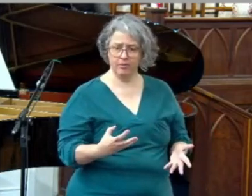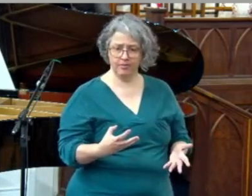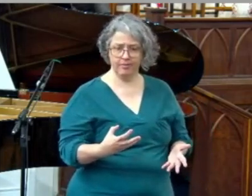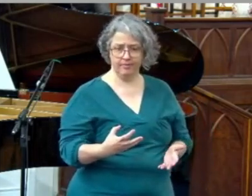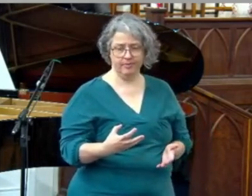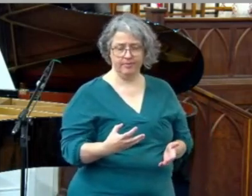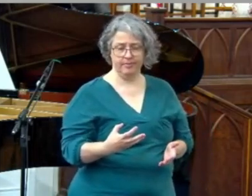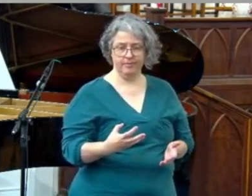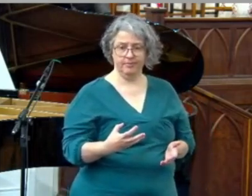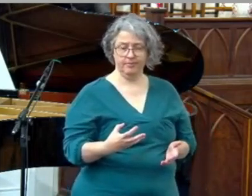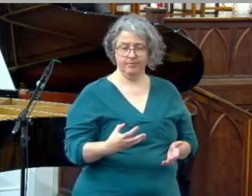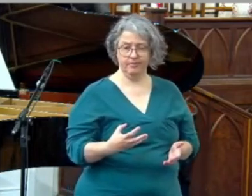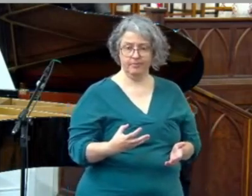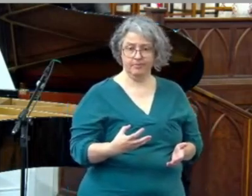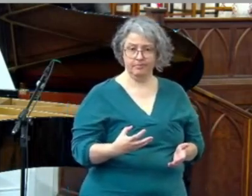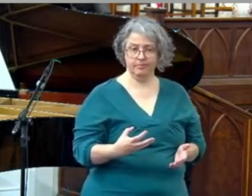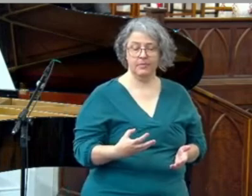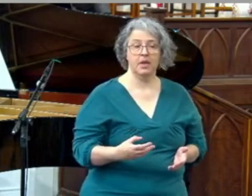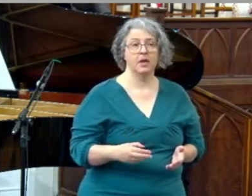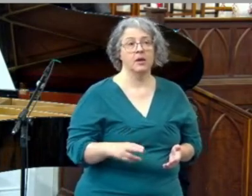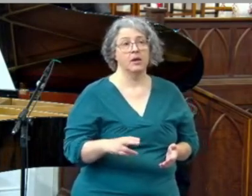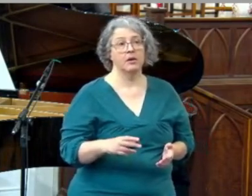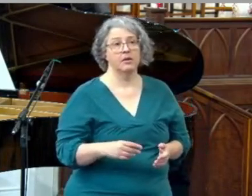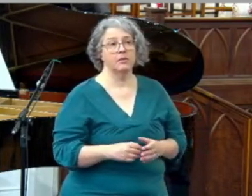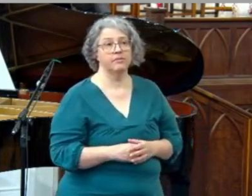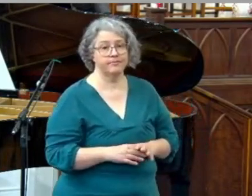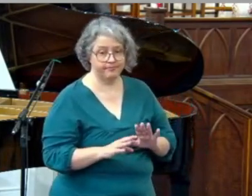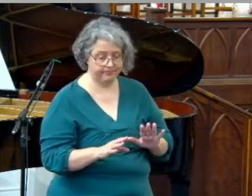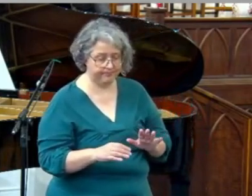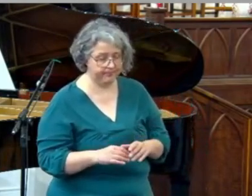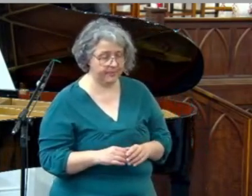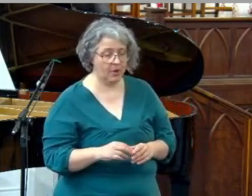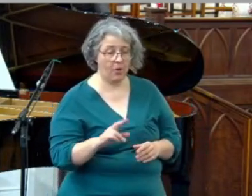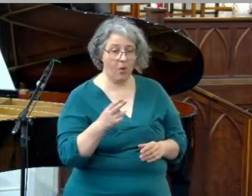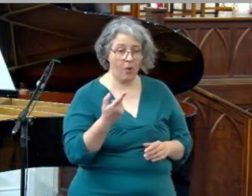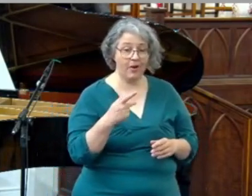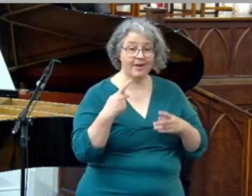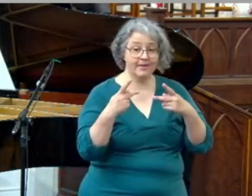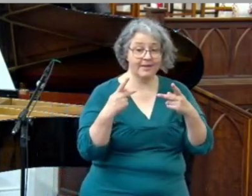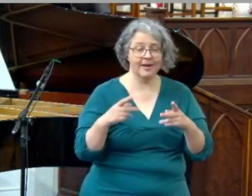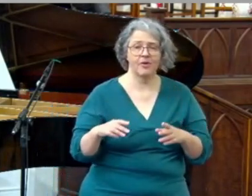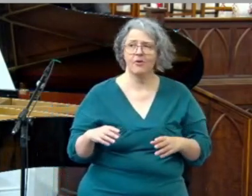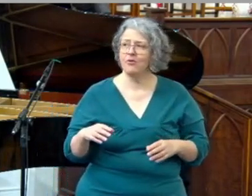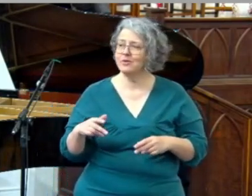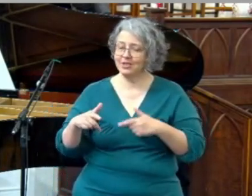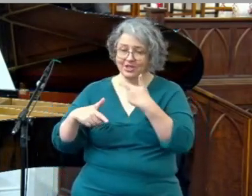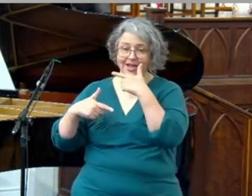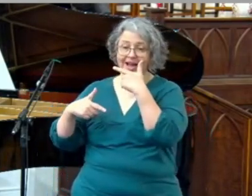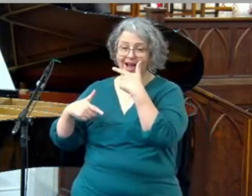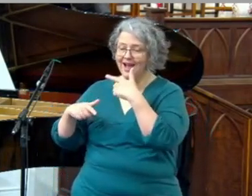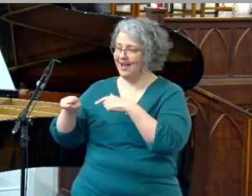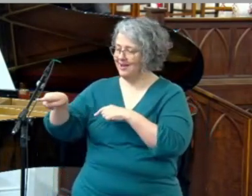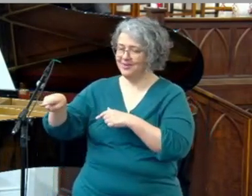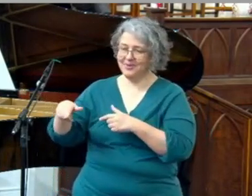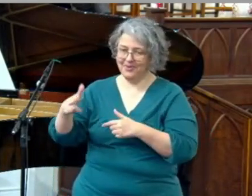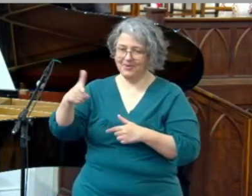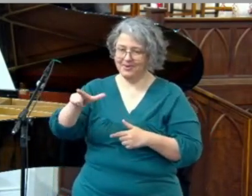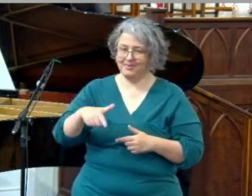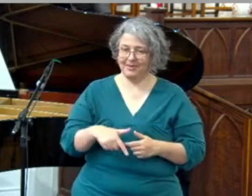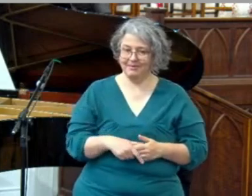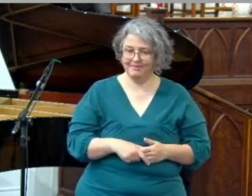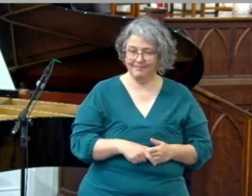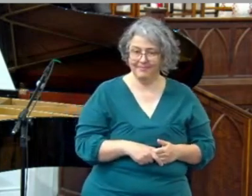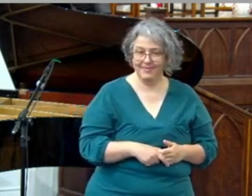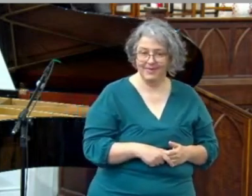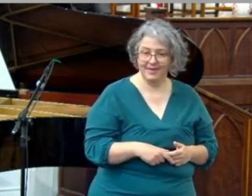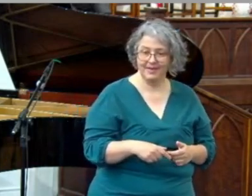marcar um ensino. Ouçam o que o texto diz: Digo a você que assim haverá mais alegria